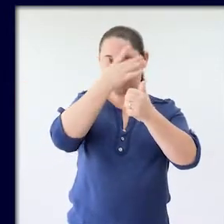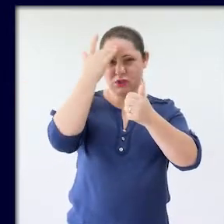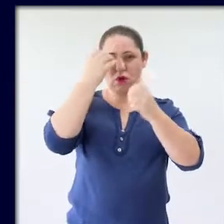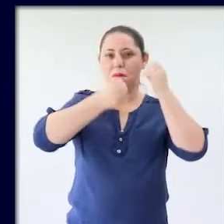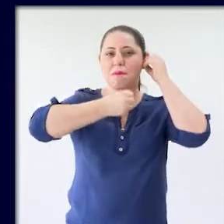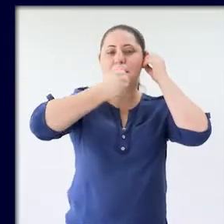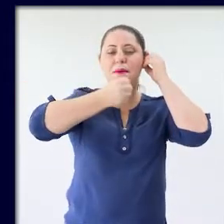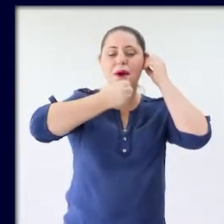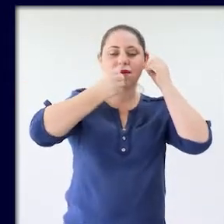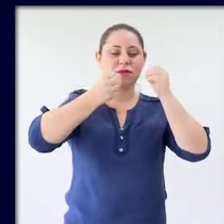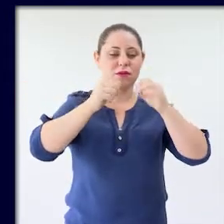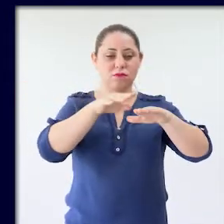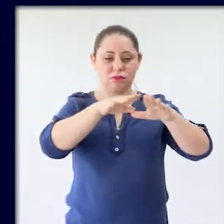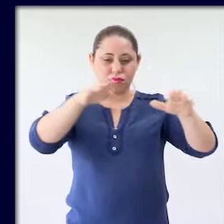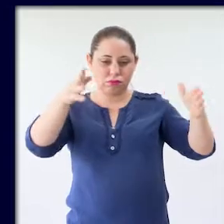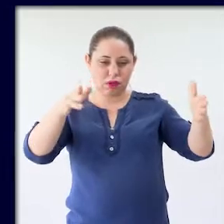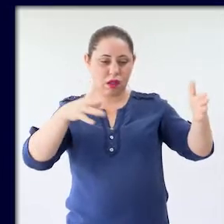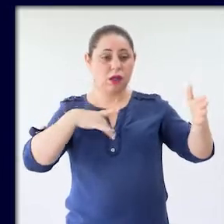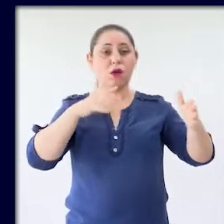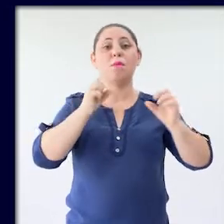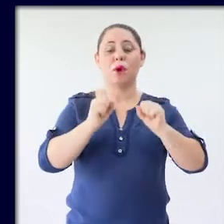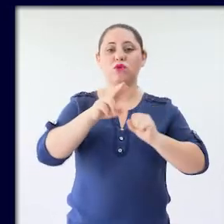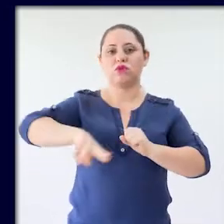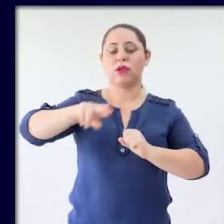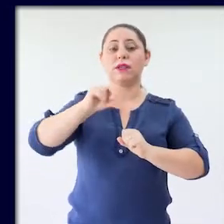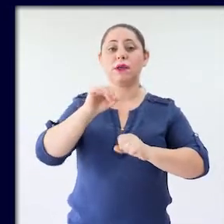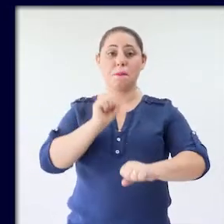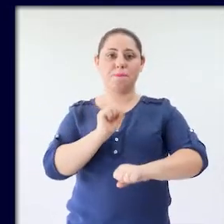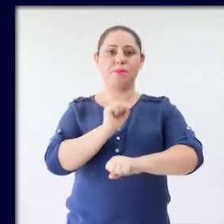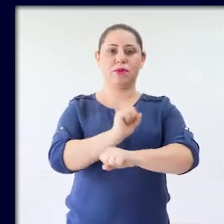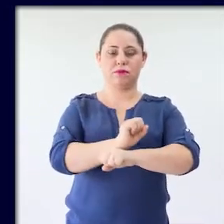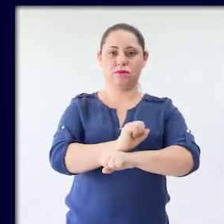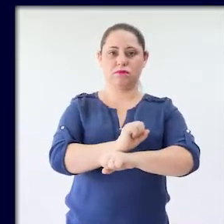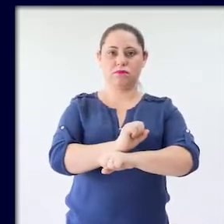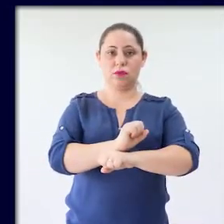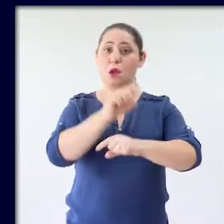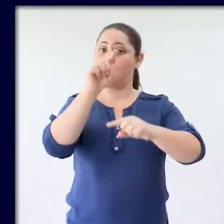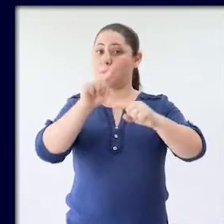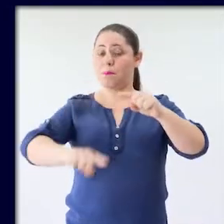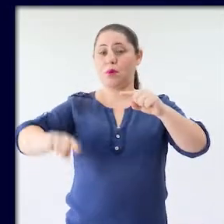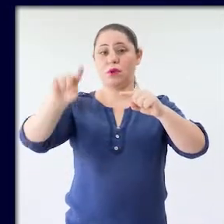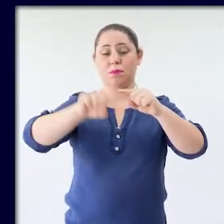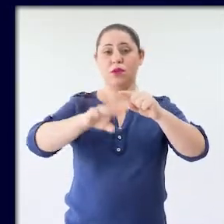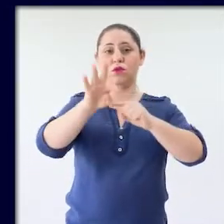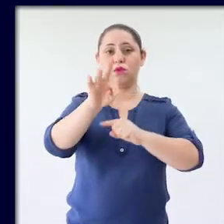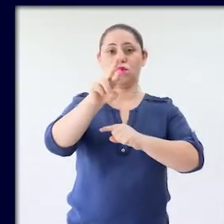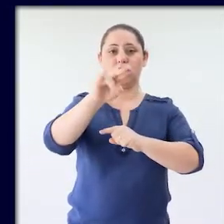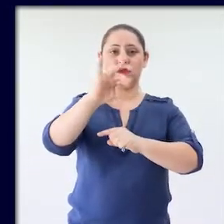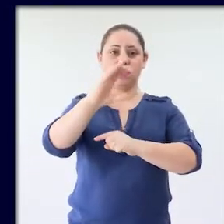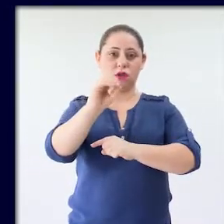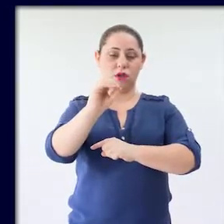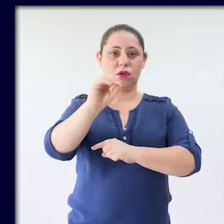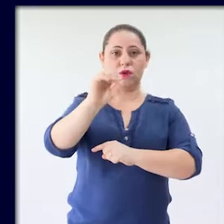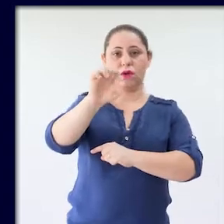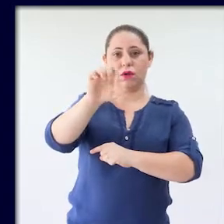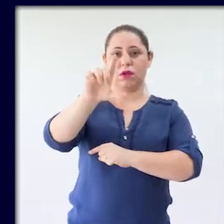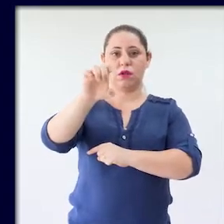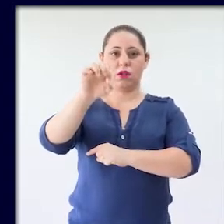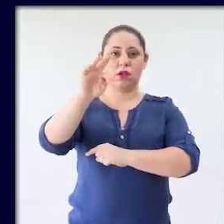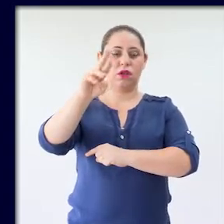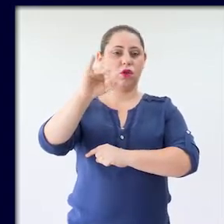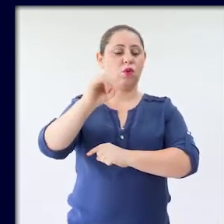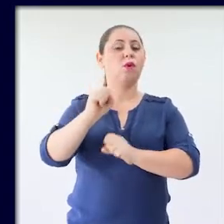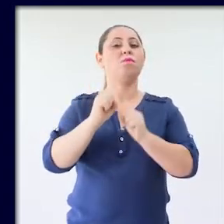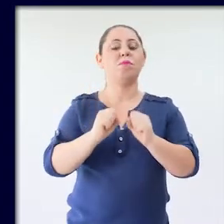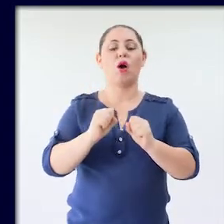ser utilizado no comício desde que esteja parado. O trio elétrico em si, ele está proibido de circular nessas